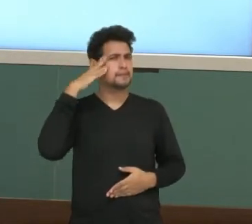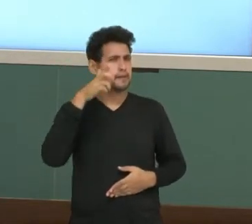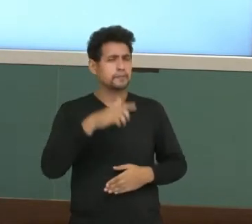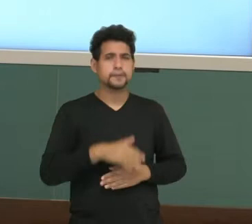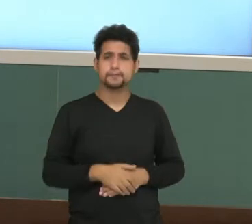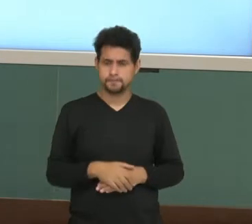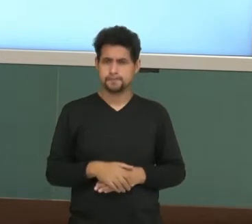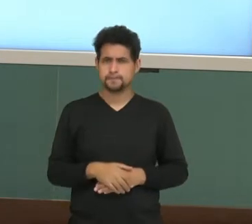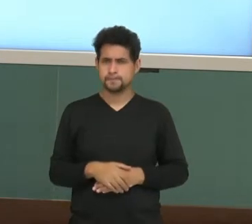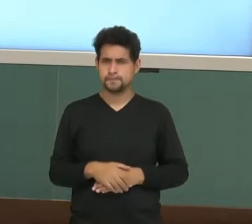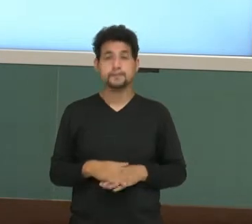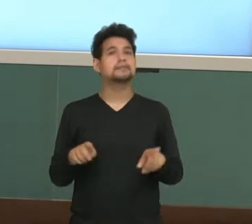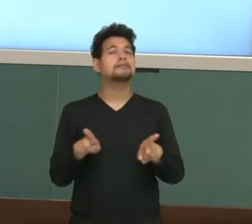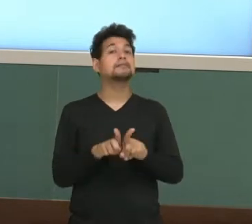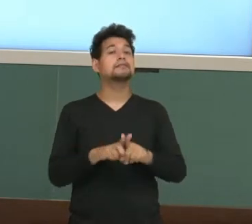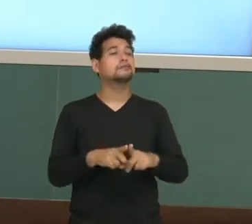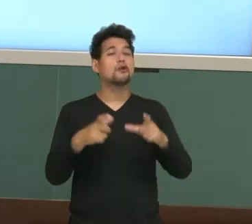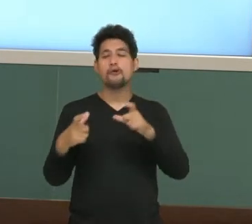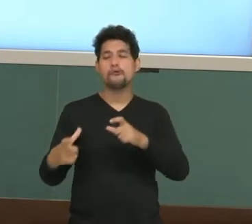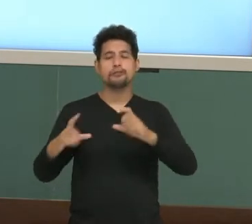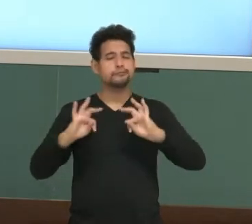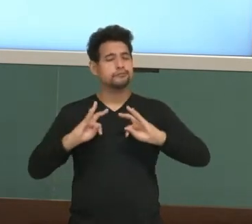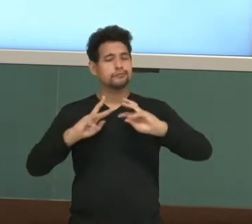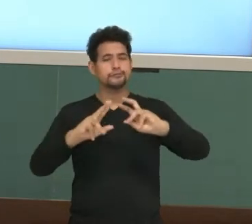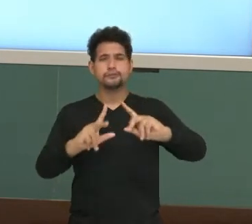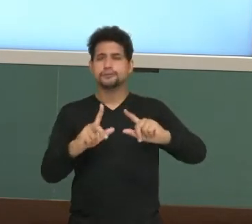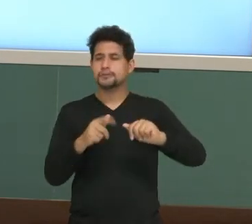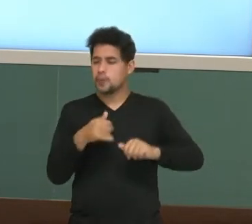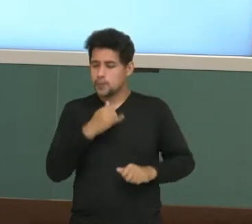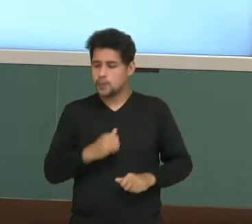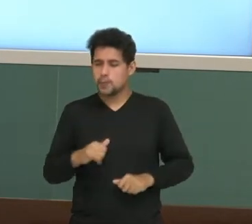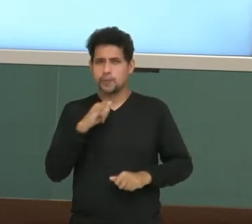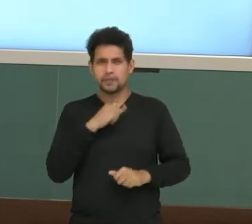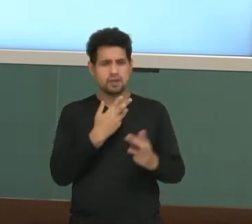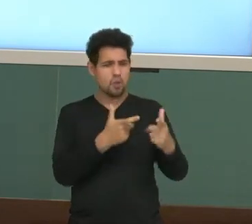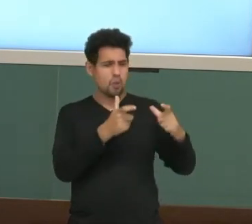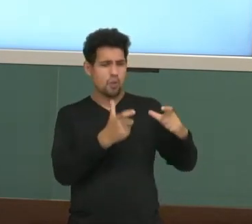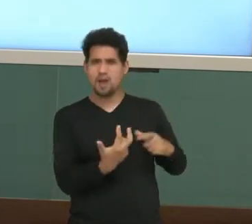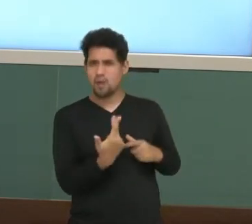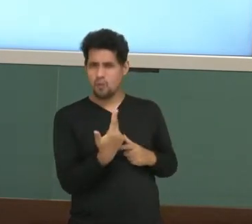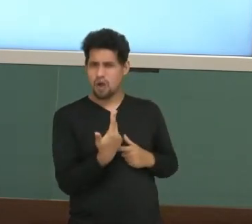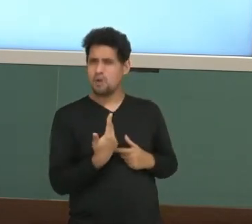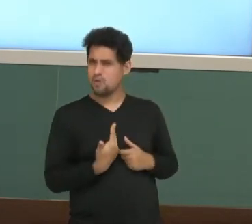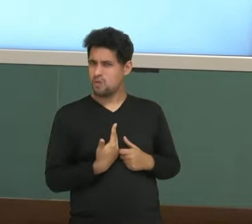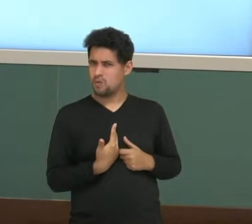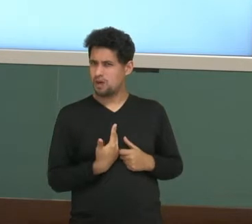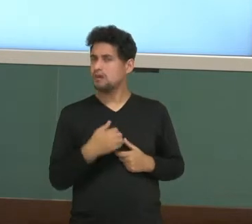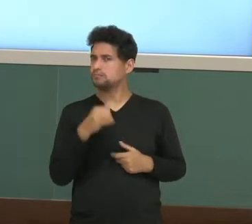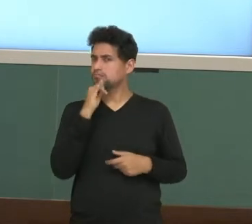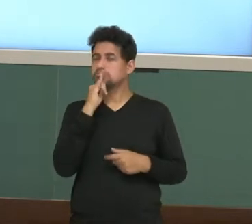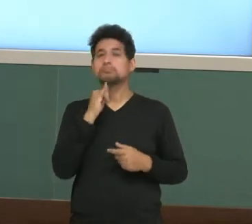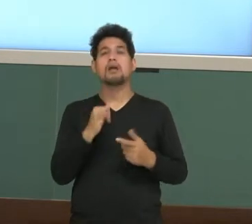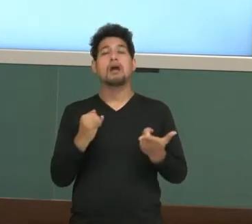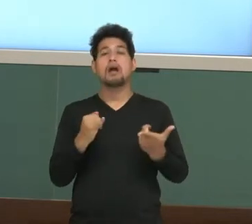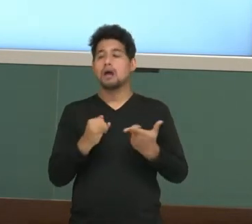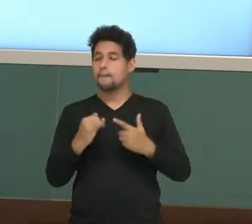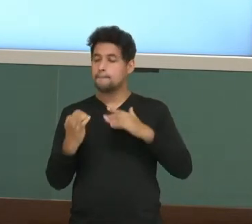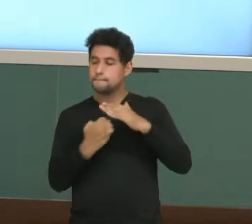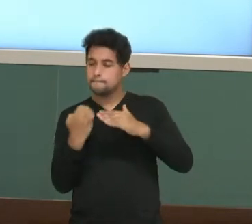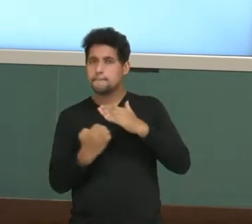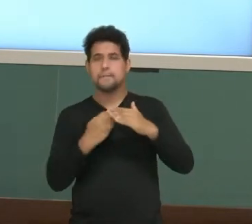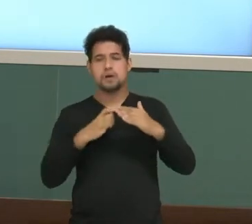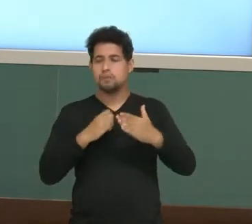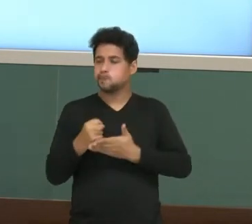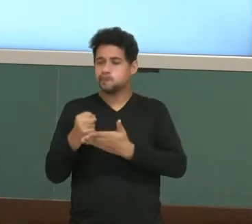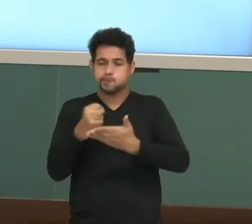E ainda, de onde vem toda essa energia? Será que ela vem do mesmo lugar? Será que a companhia que leva a energia até onde quer